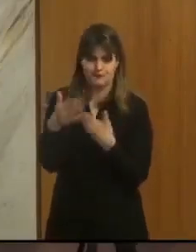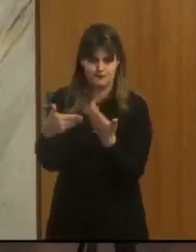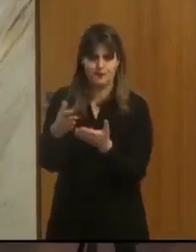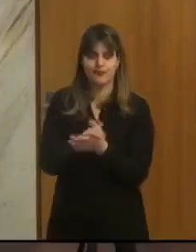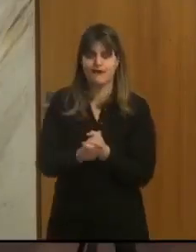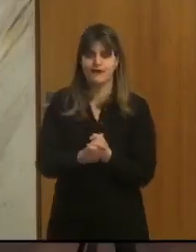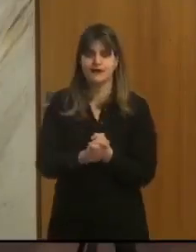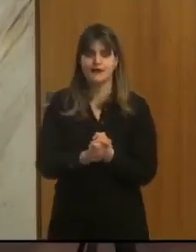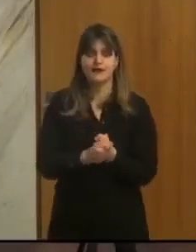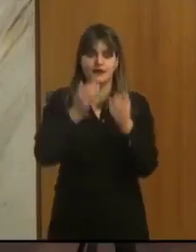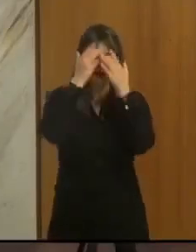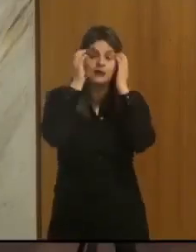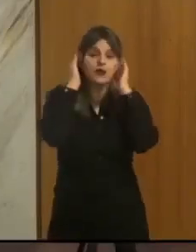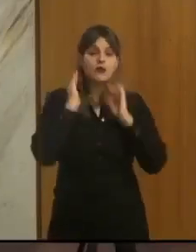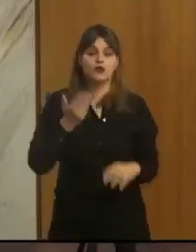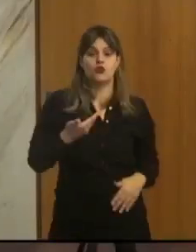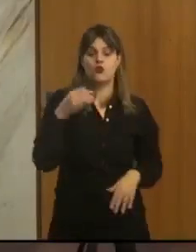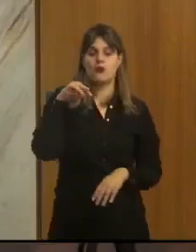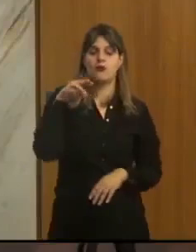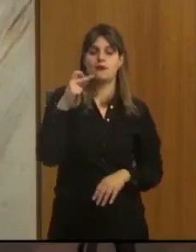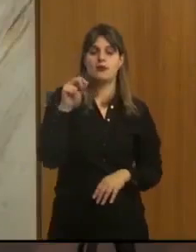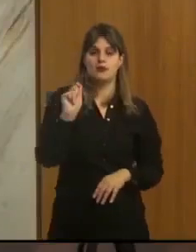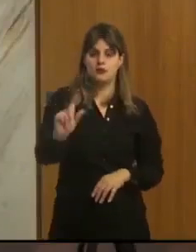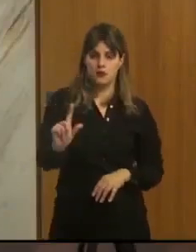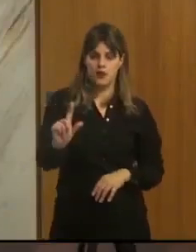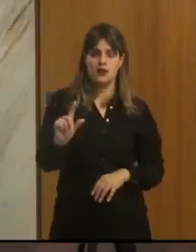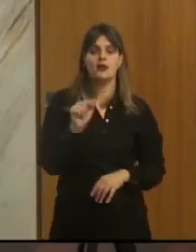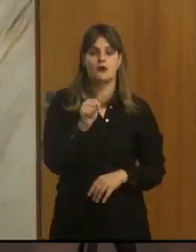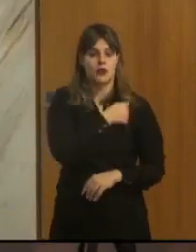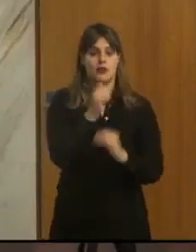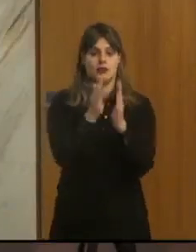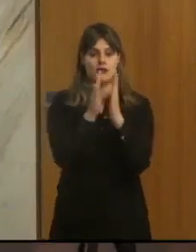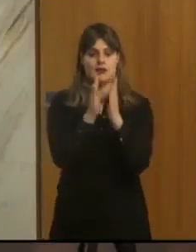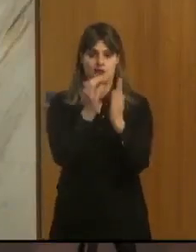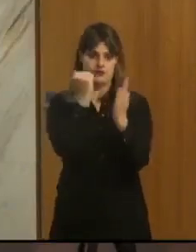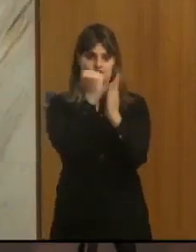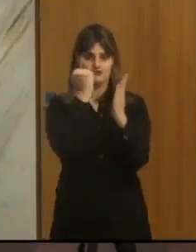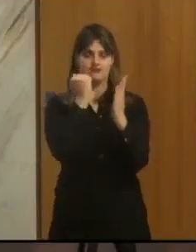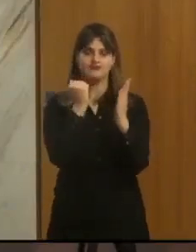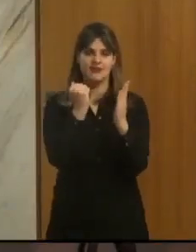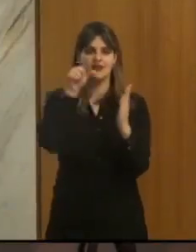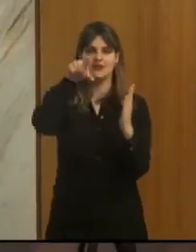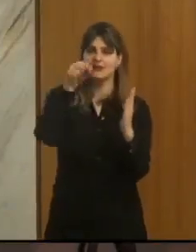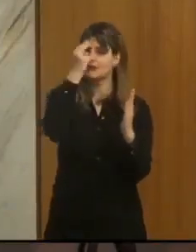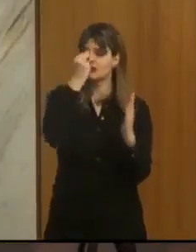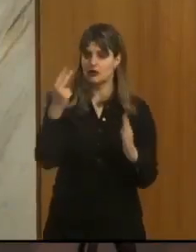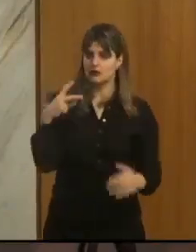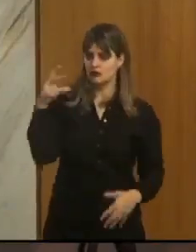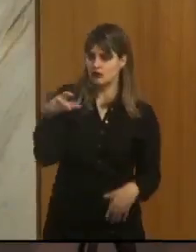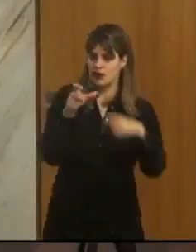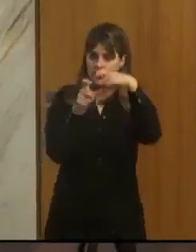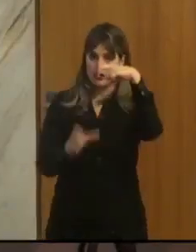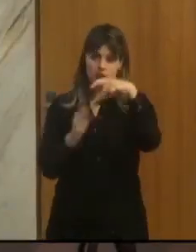Exatamente. Portanto, o Dom Manuel marca esta igreja e marca a história de Portugal, afinal foi no